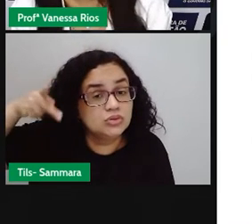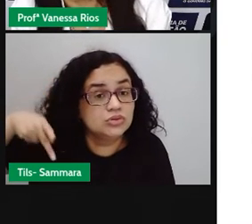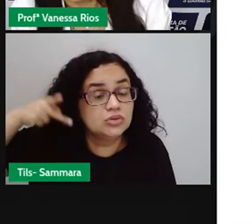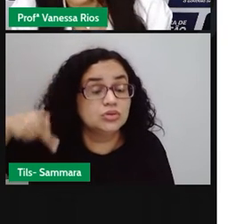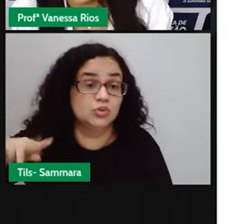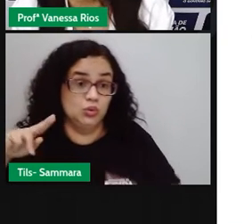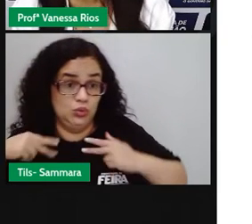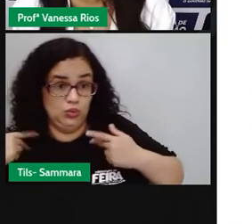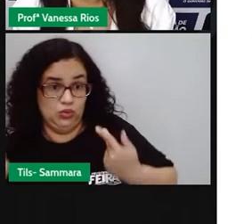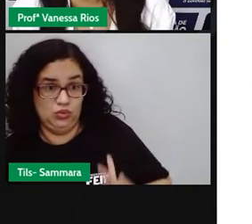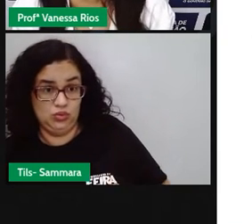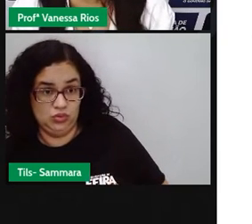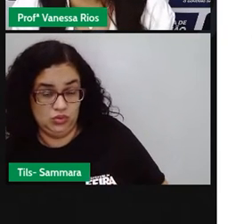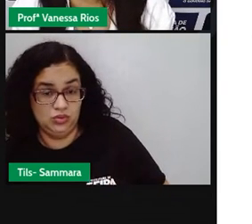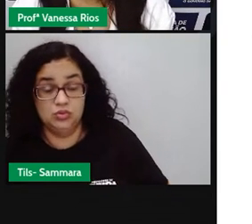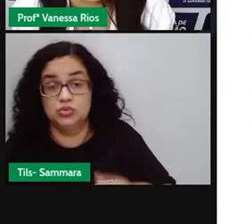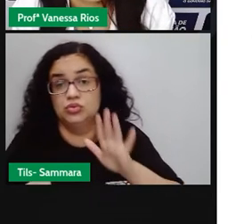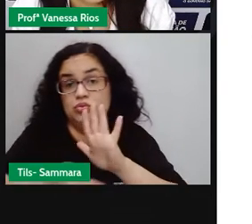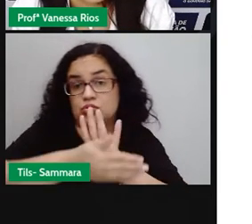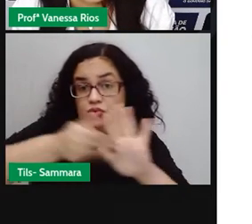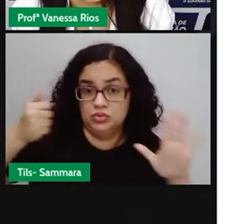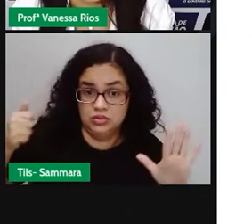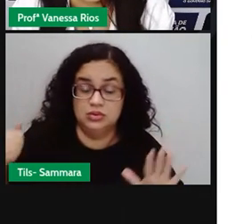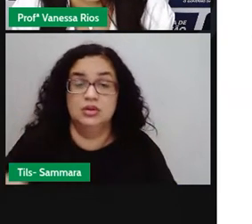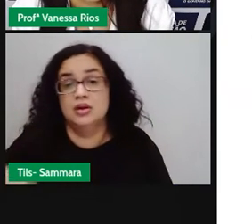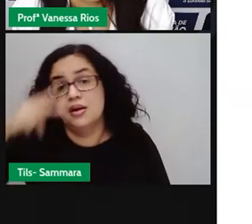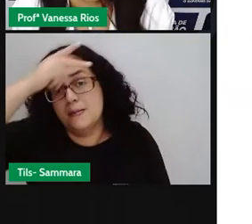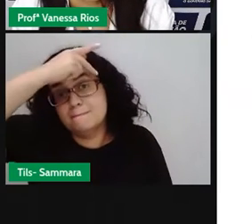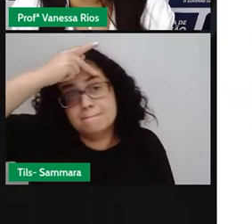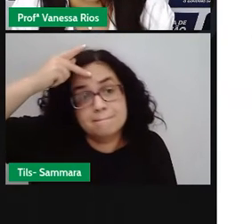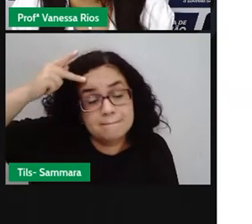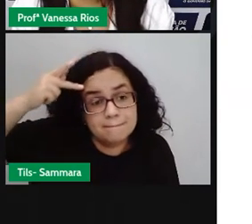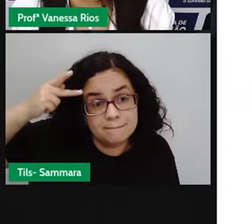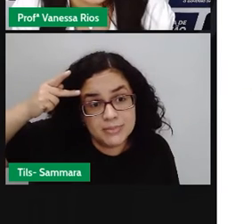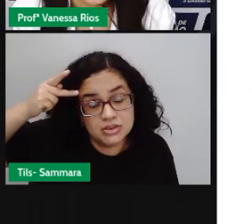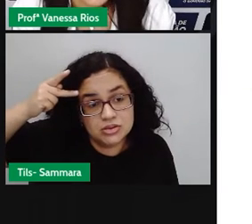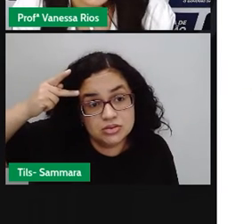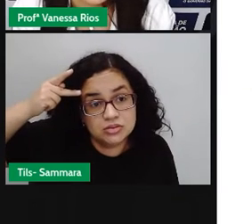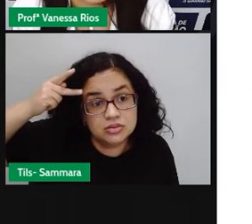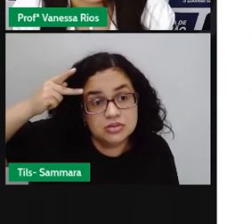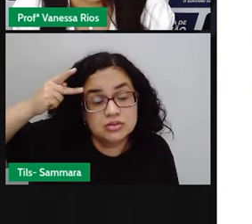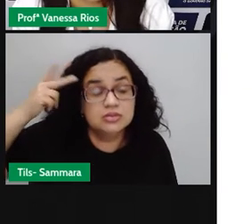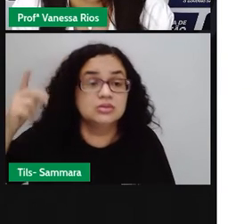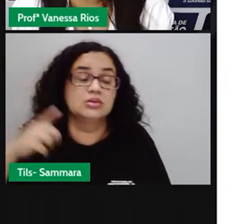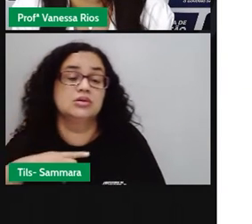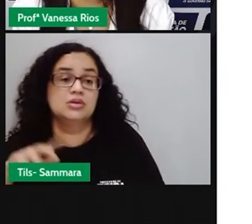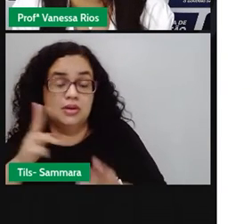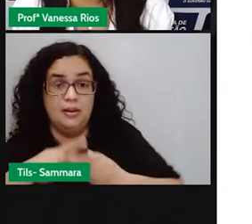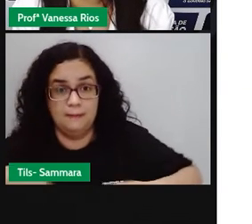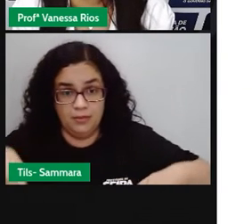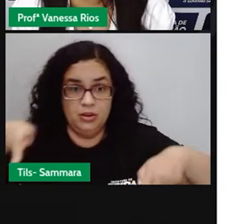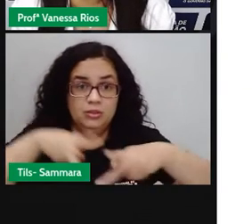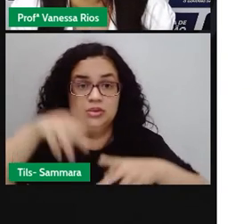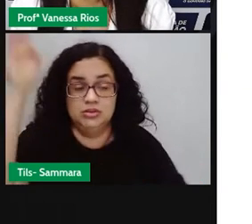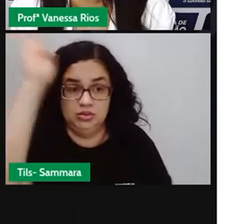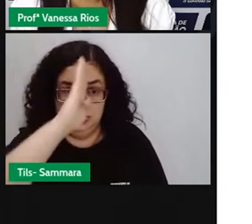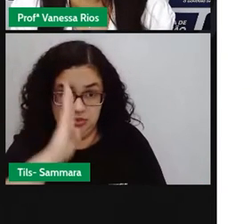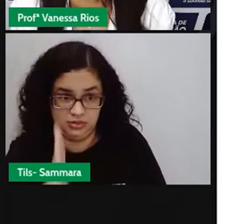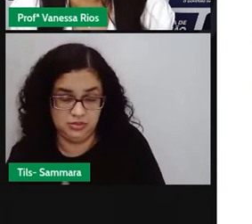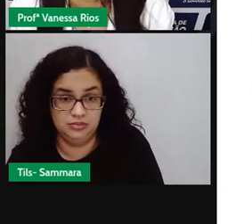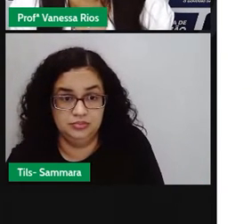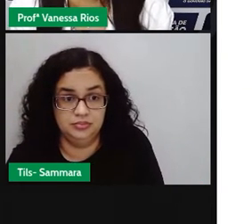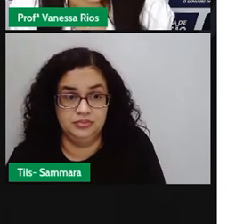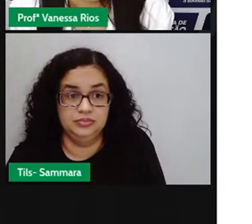direitos humanos foram tirados aí das pessoas que faziam parte aí da população brasileira. E